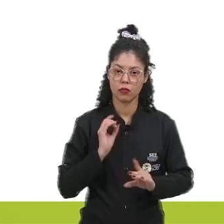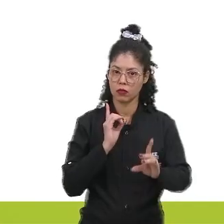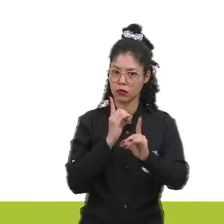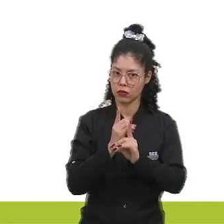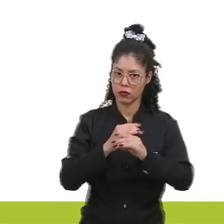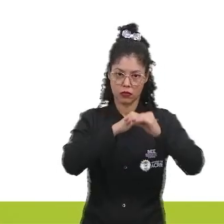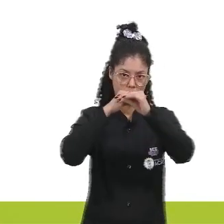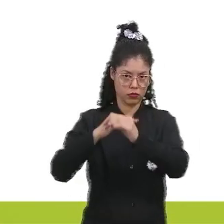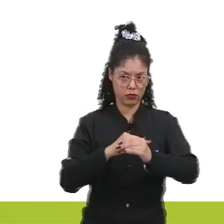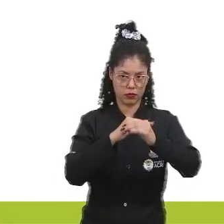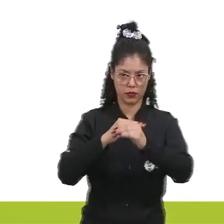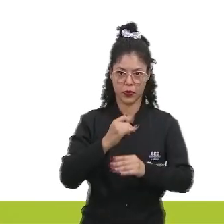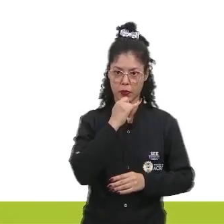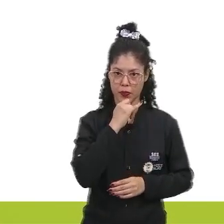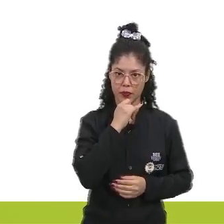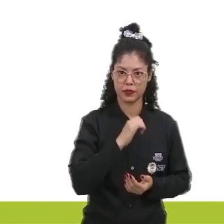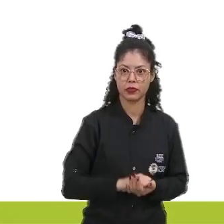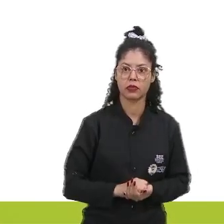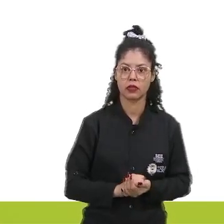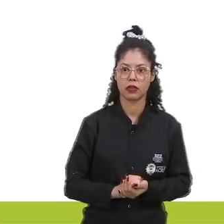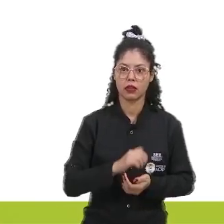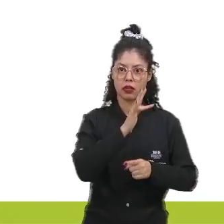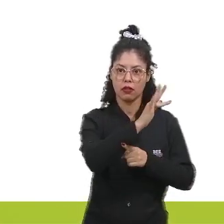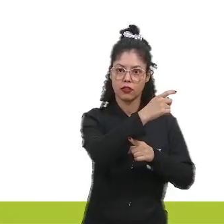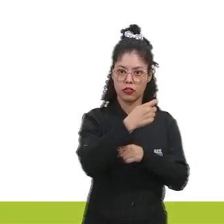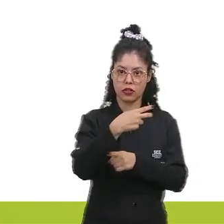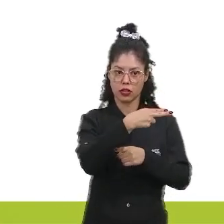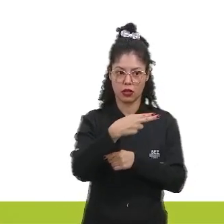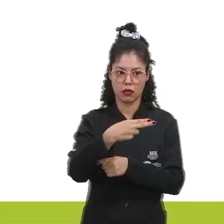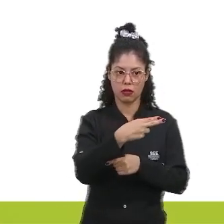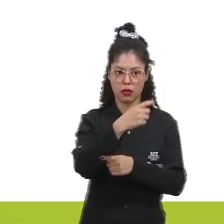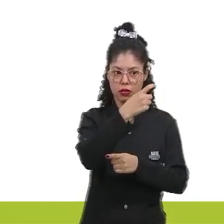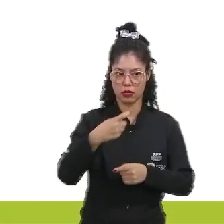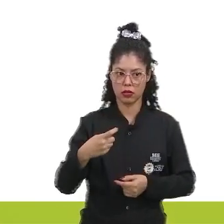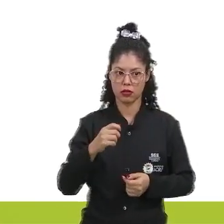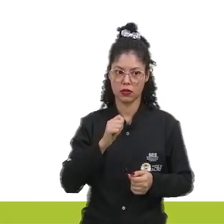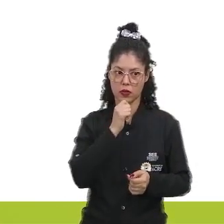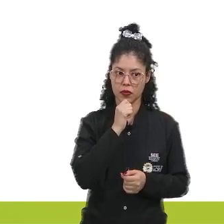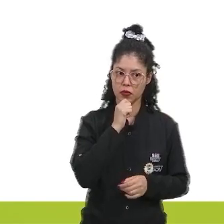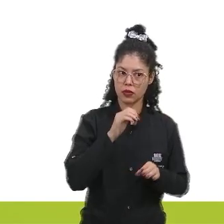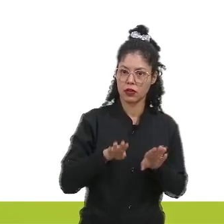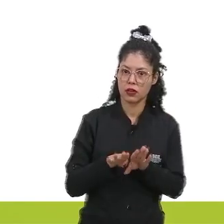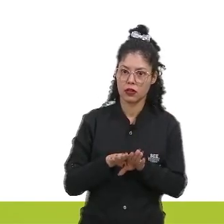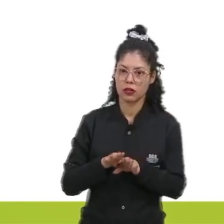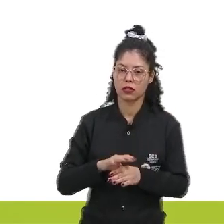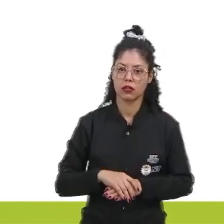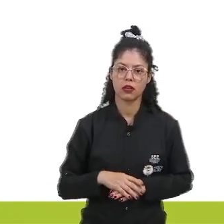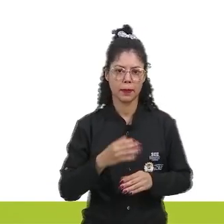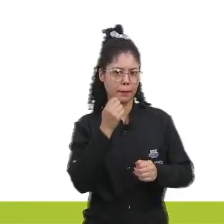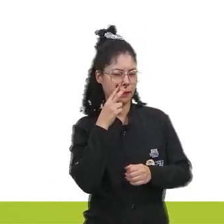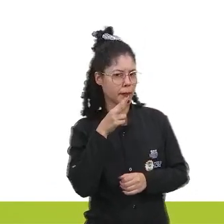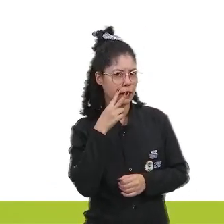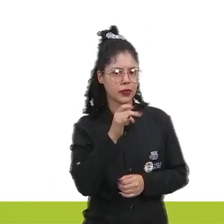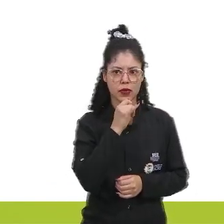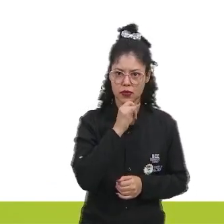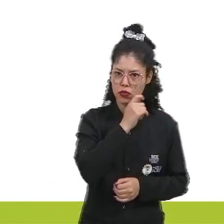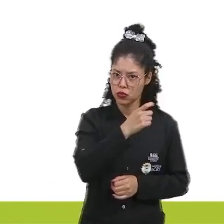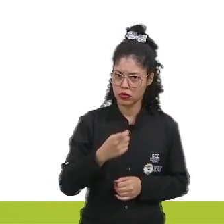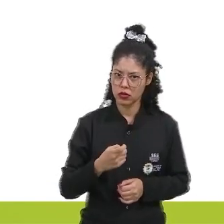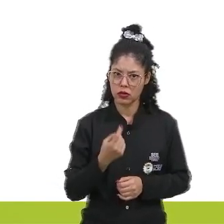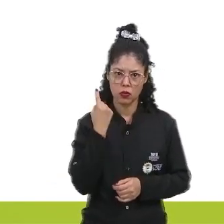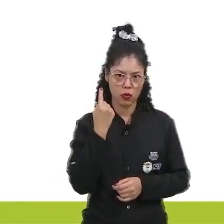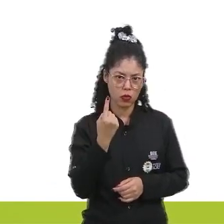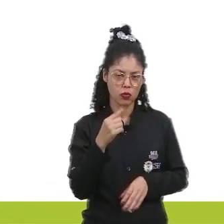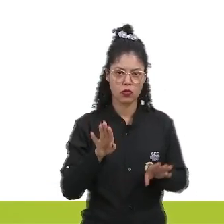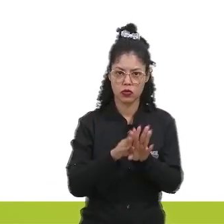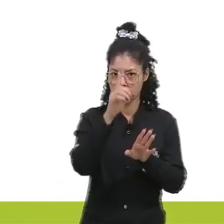identificação de igualdade, tá? Por exemplo, essa aqui, Essa aqui é uma função identidade, porque ela espelha, né? Se eu colocar, por exemplo, x igual a 1, eu vou